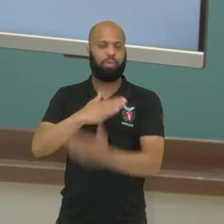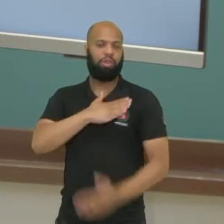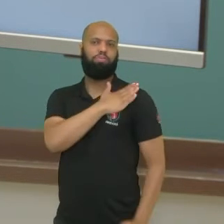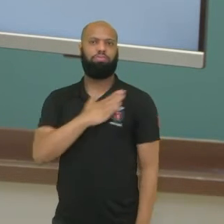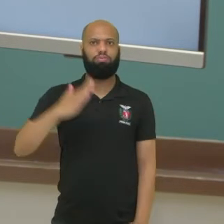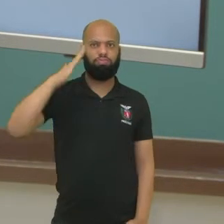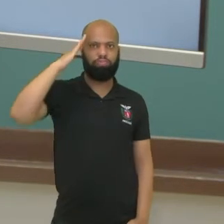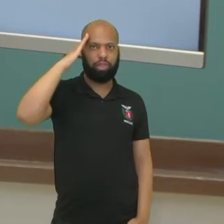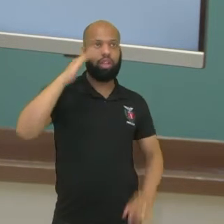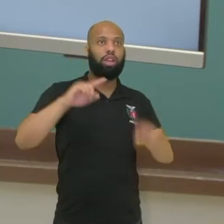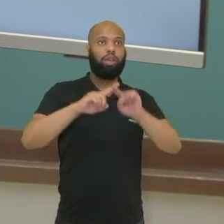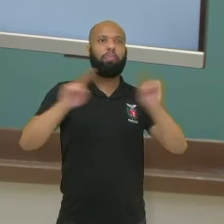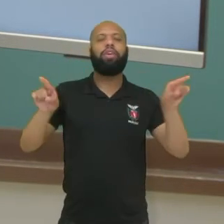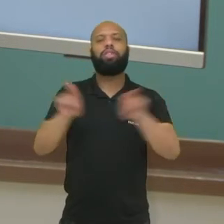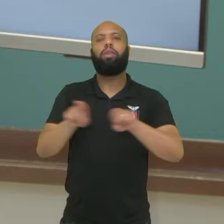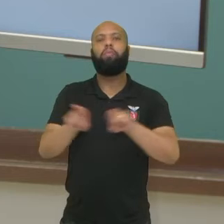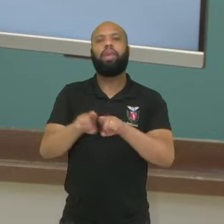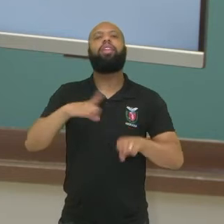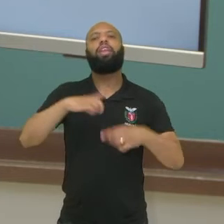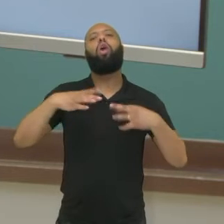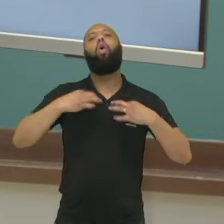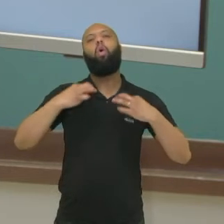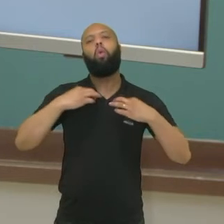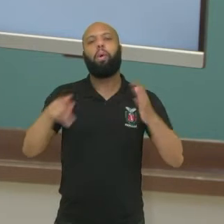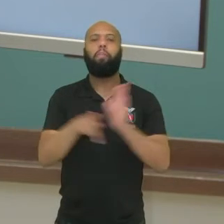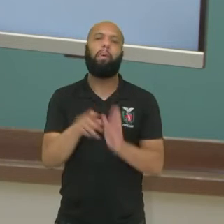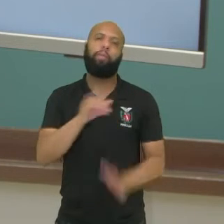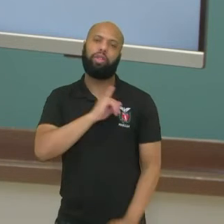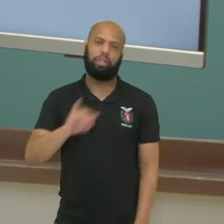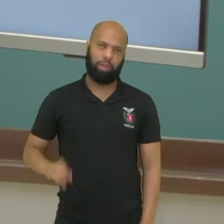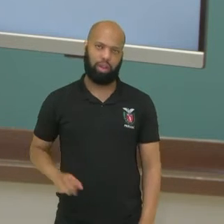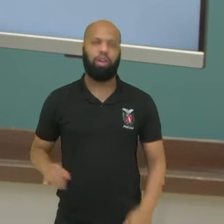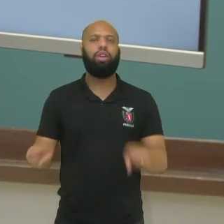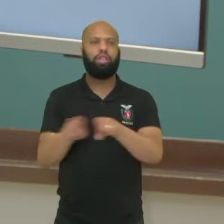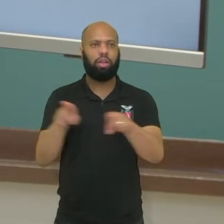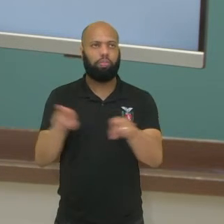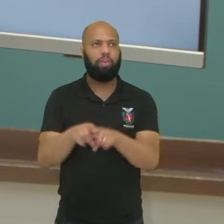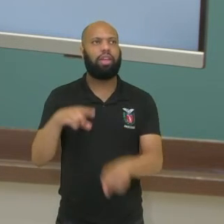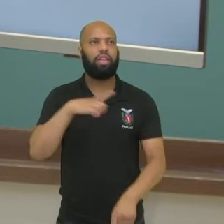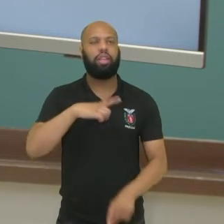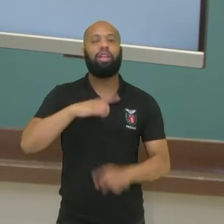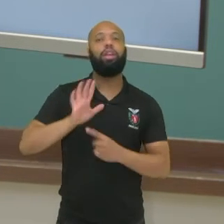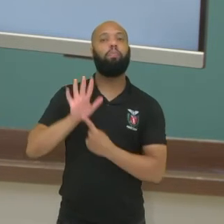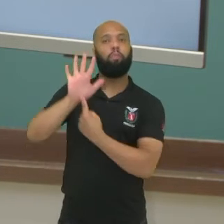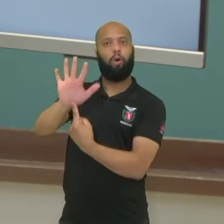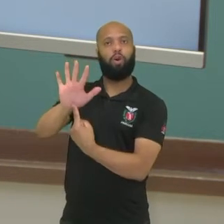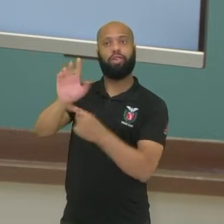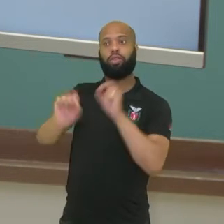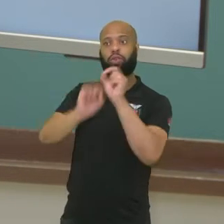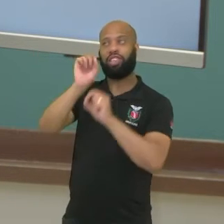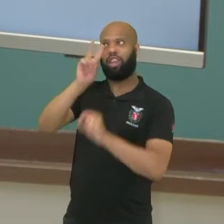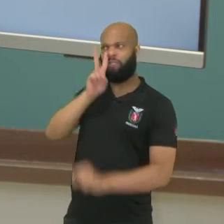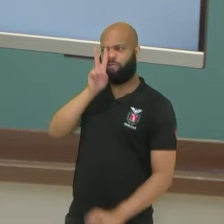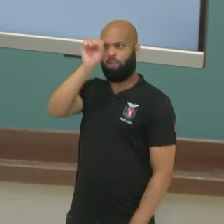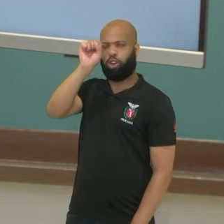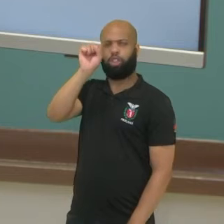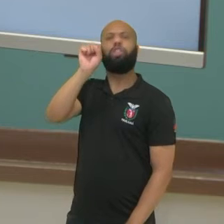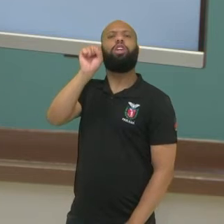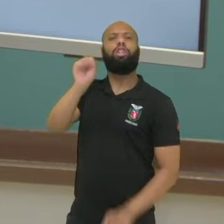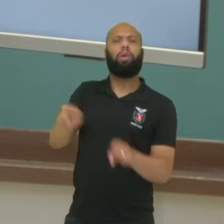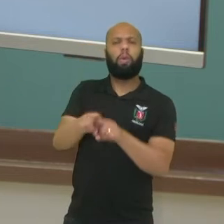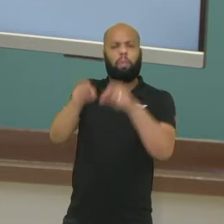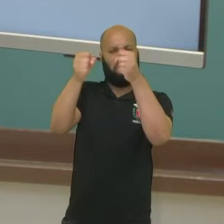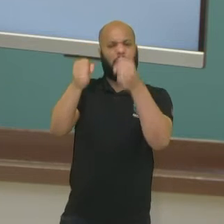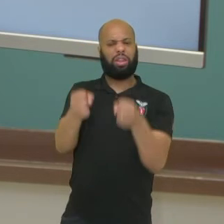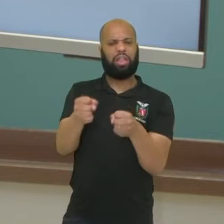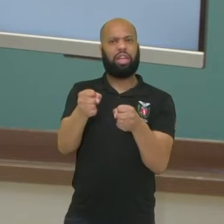que ele ocupava, mas também vai ser retratado aí com as vestes de imperador, demonstrando todo o seu poder com relação